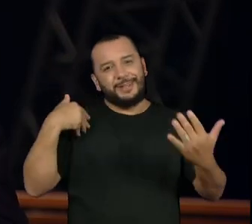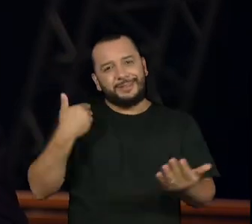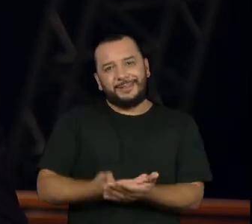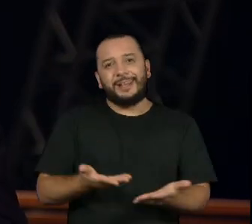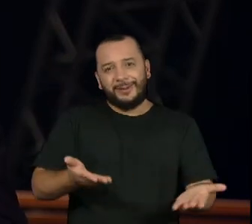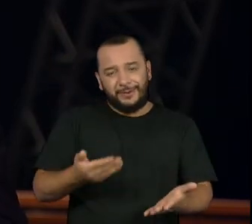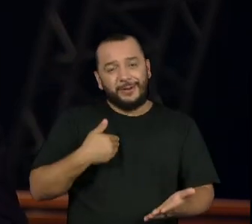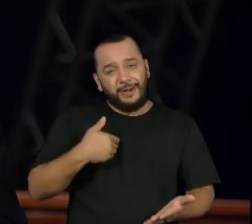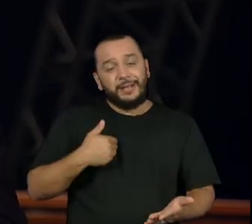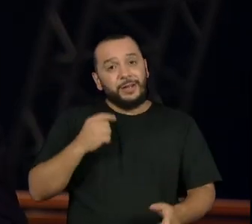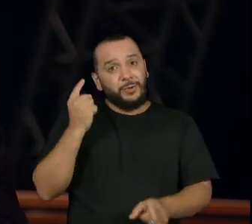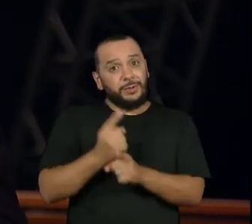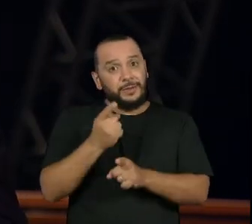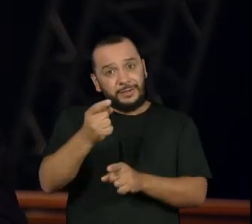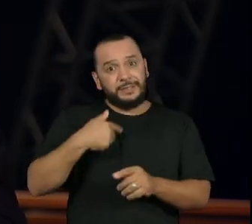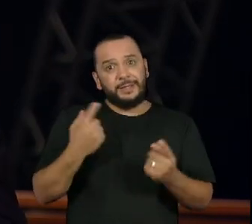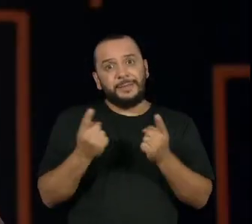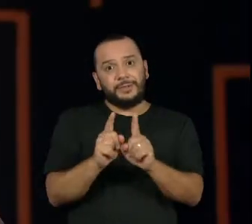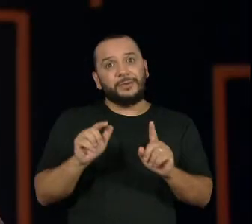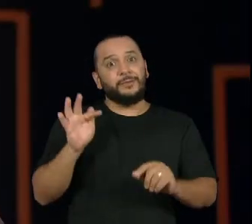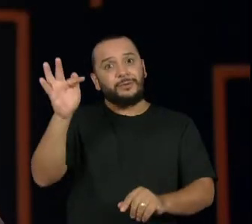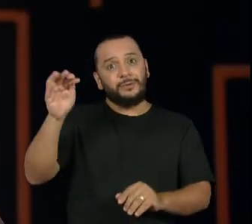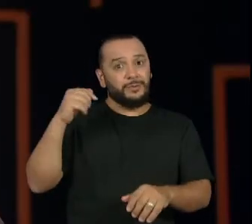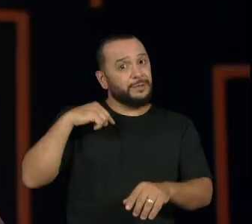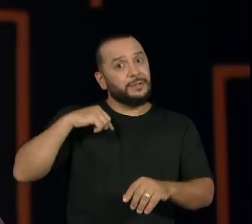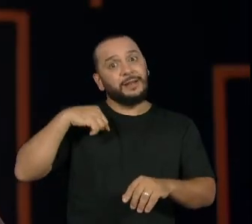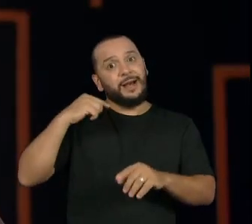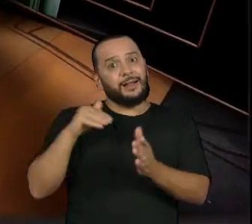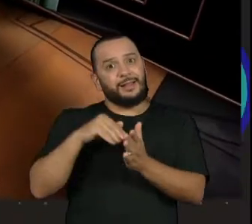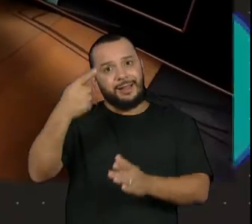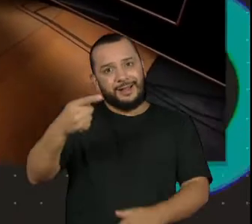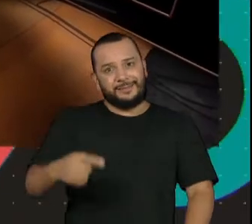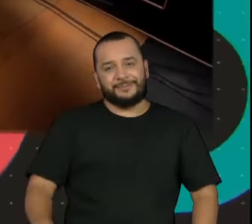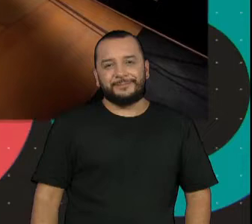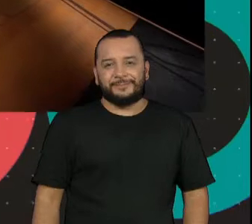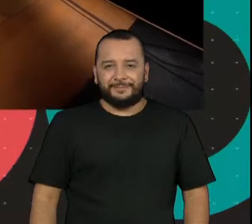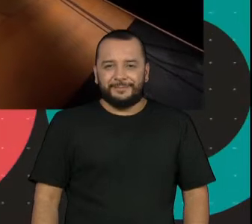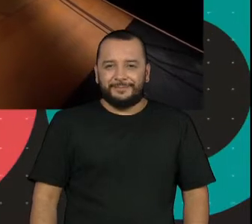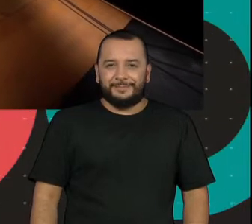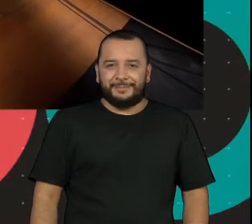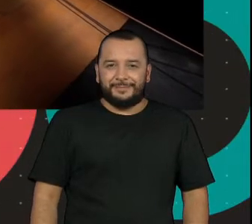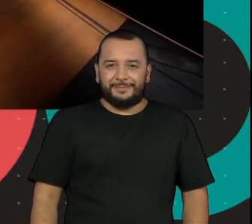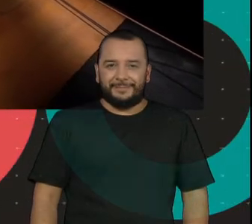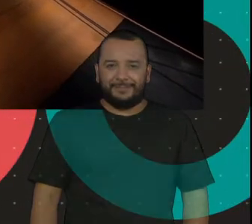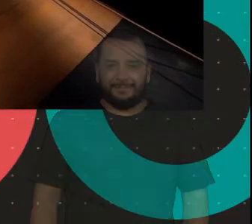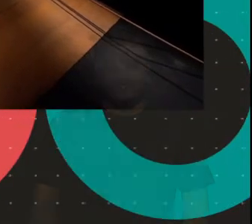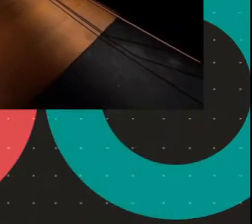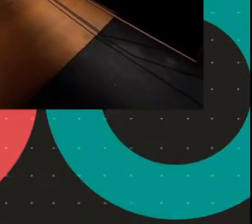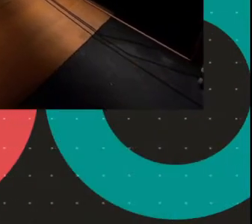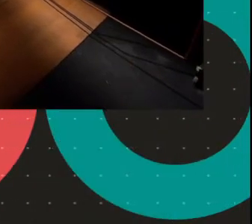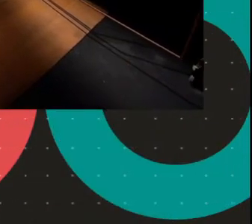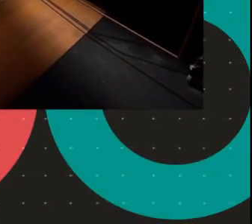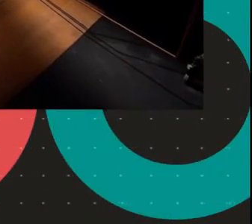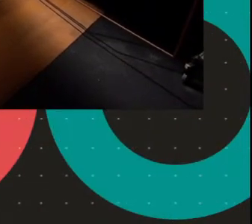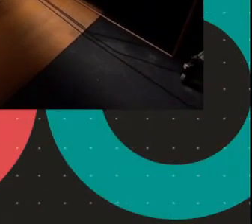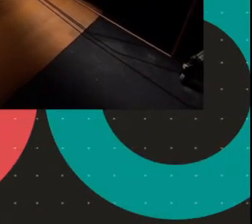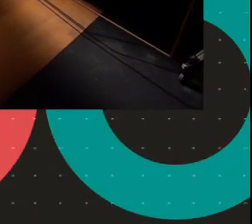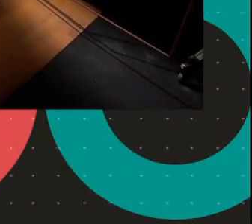e esperamos vocês no próximo Persona. Até lá. Tudo bem para você? Eba!